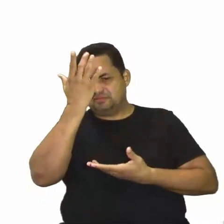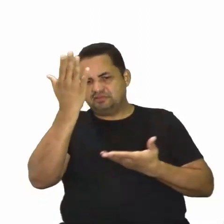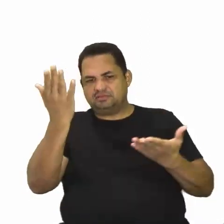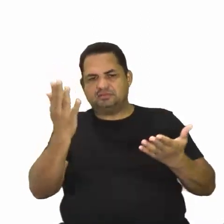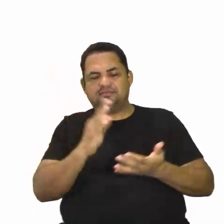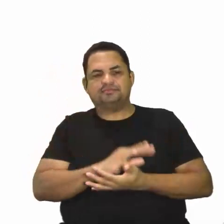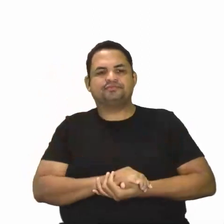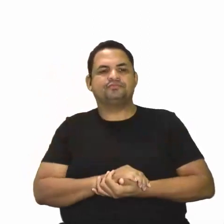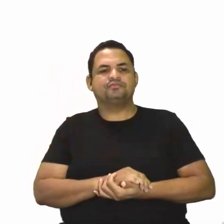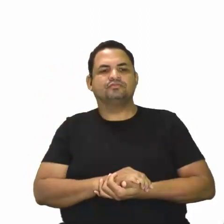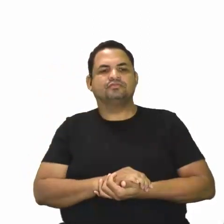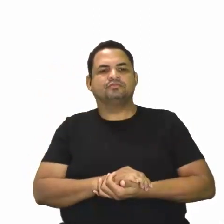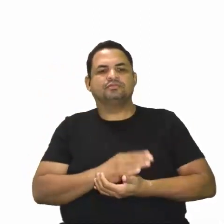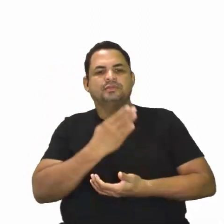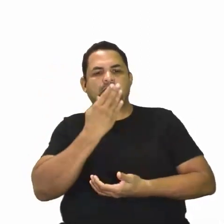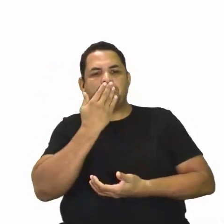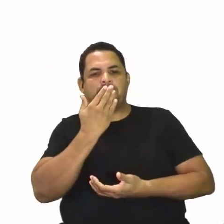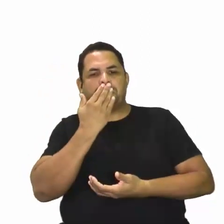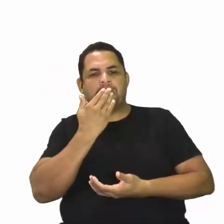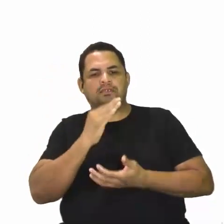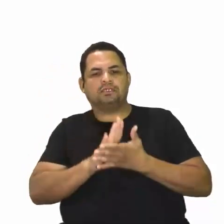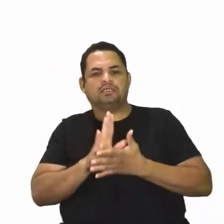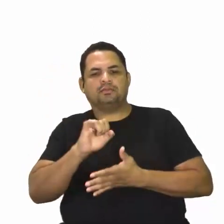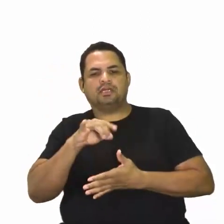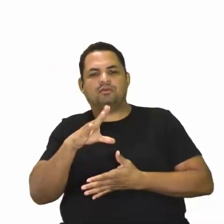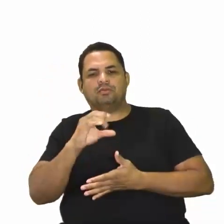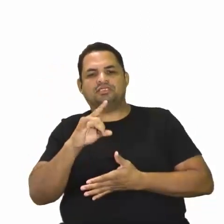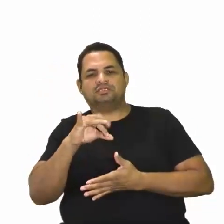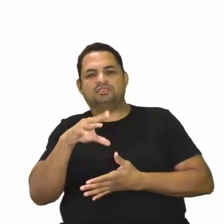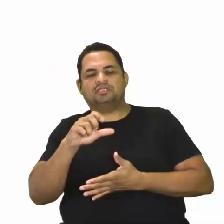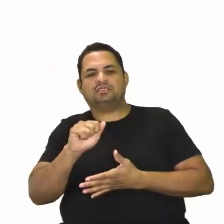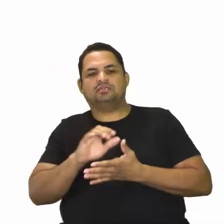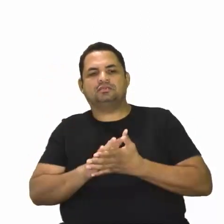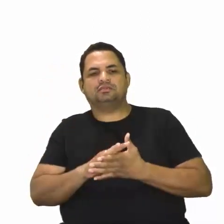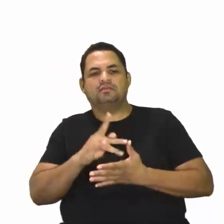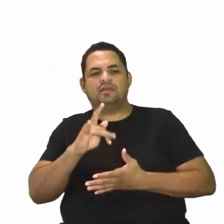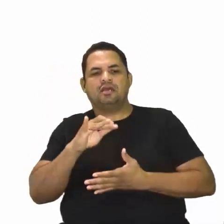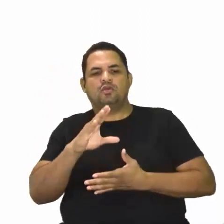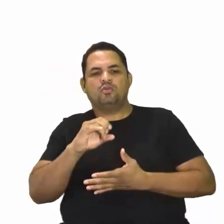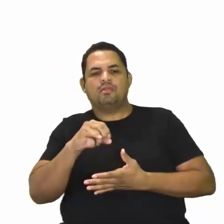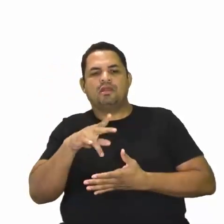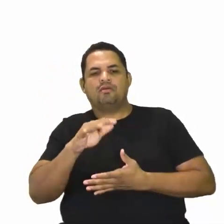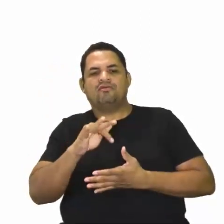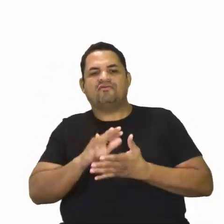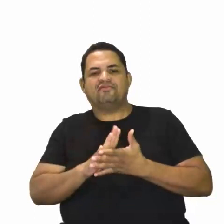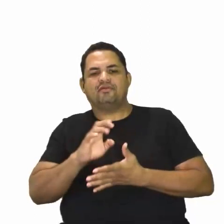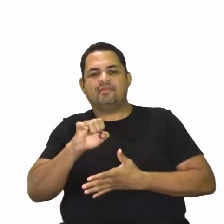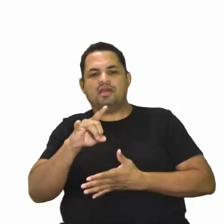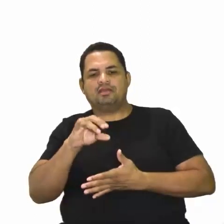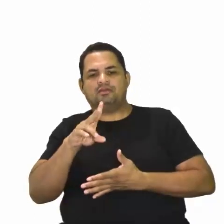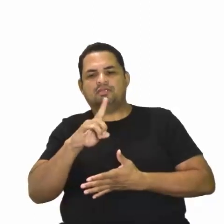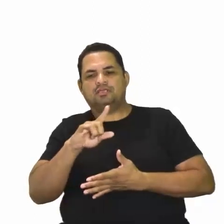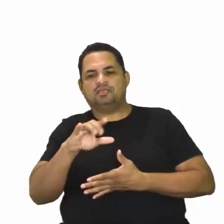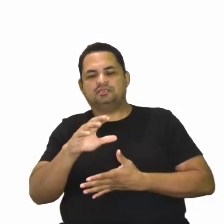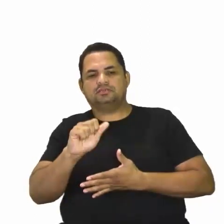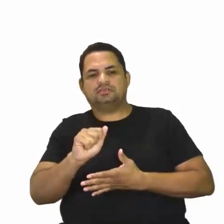gente. Foi José Sarney e Marco Marcel? Paulo Maluf e Mário